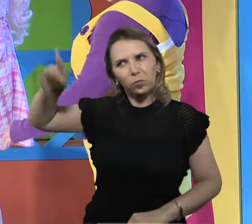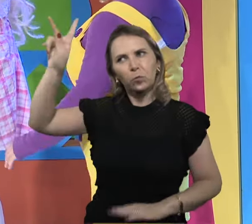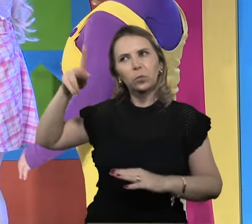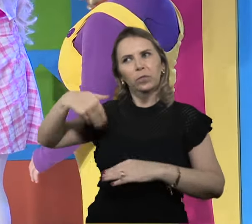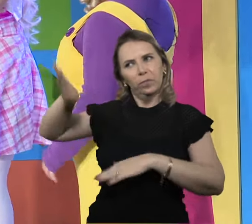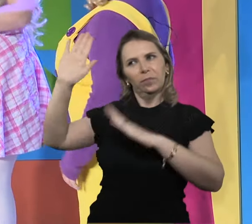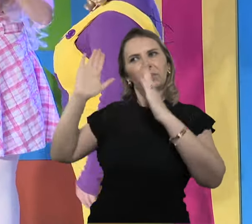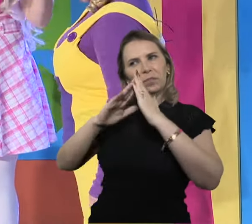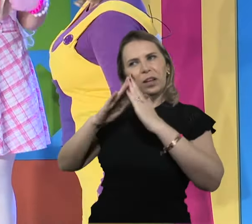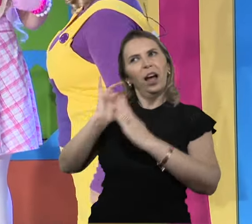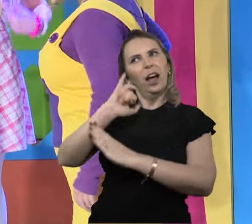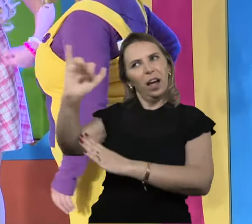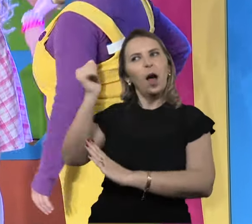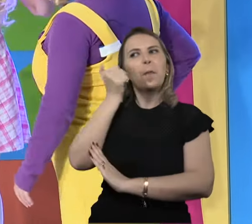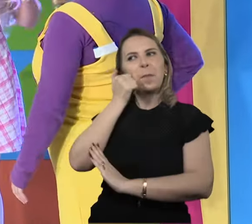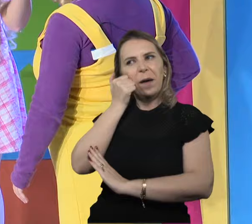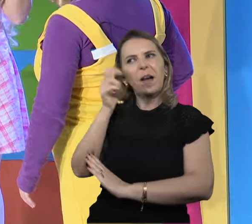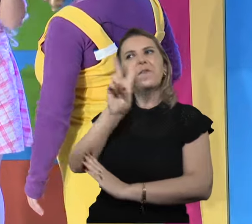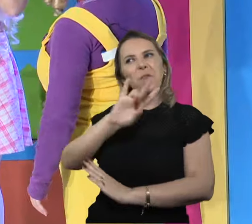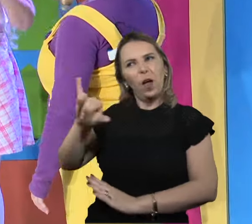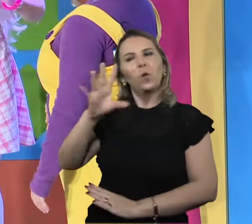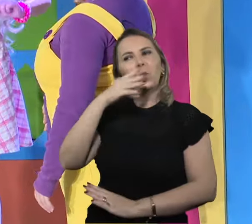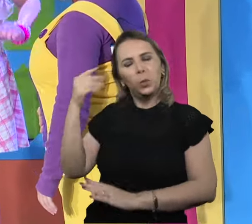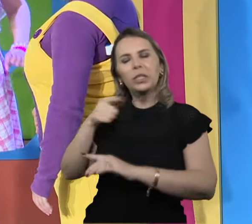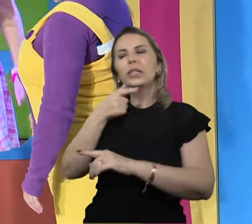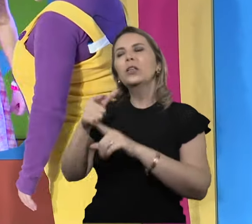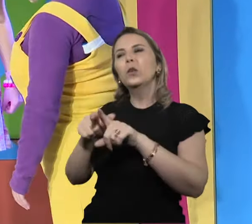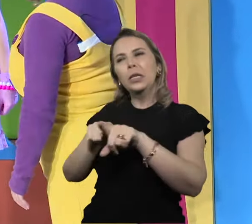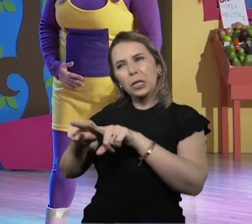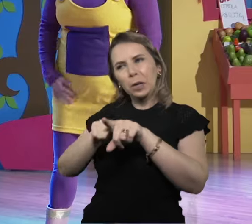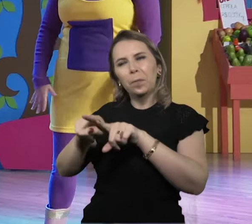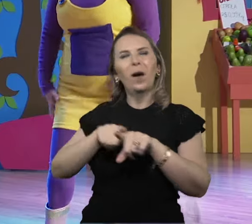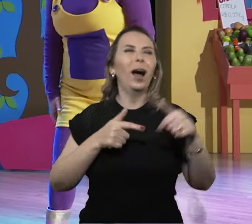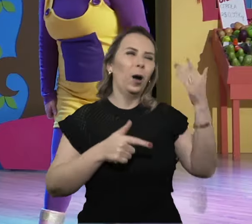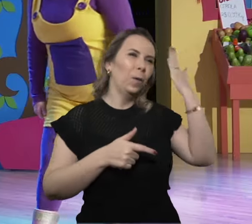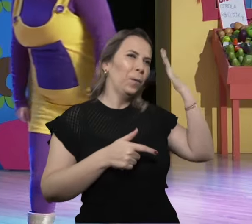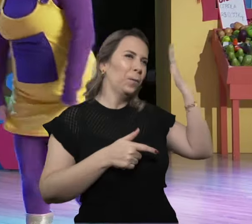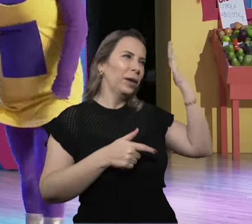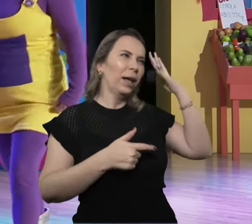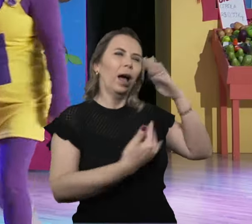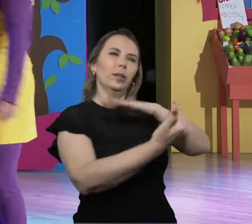volta pra sua casa e fala pra sua mãe que você vai gostar muito de ter um irmãozinho.